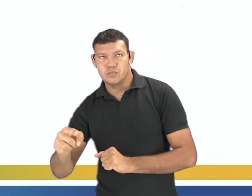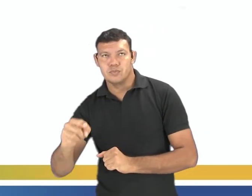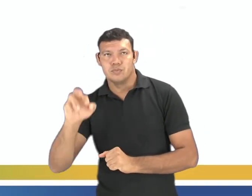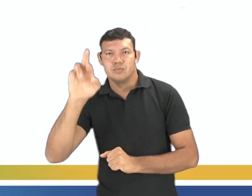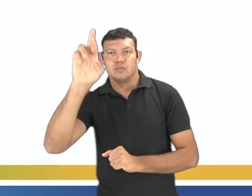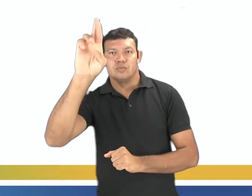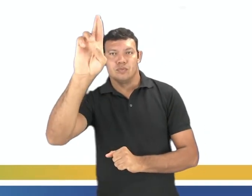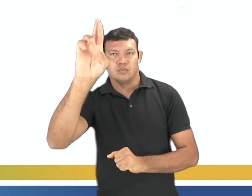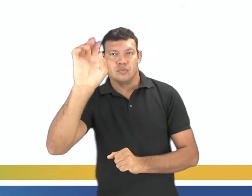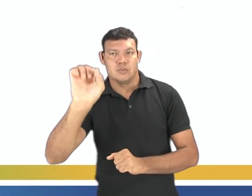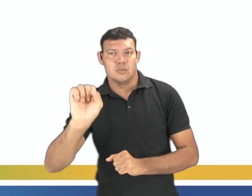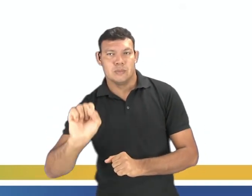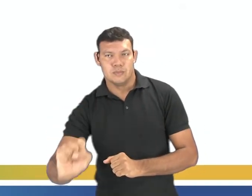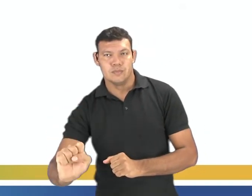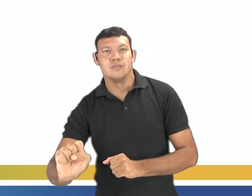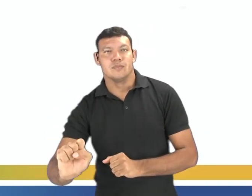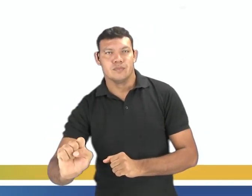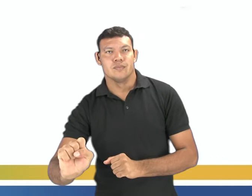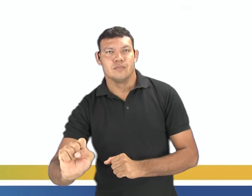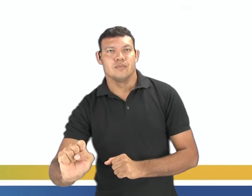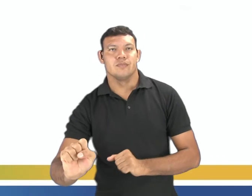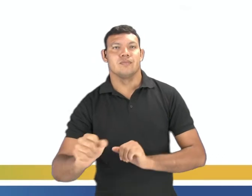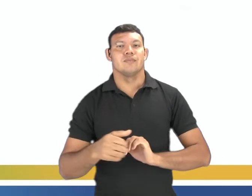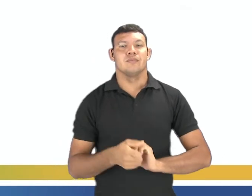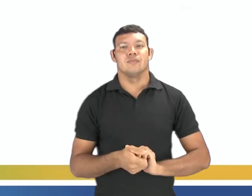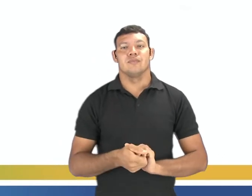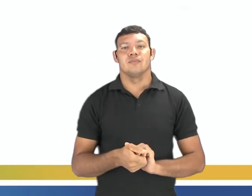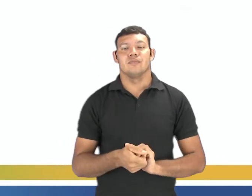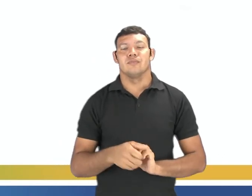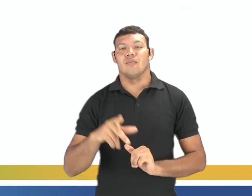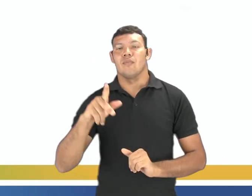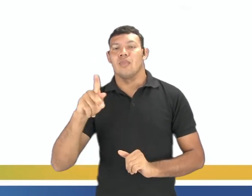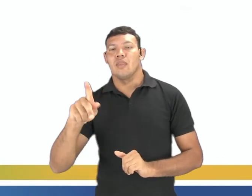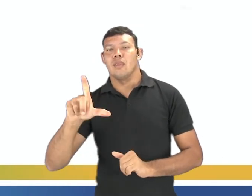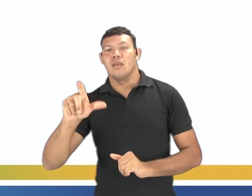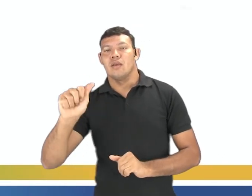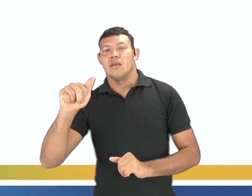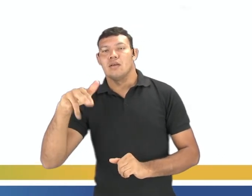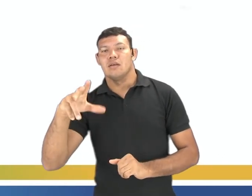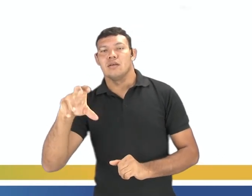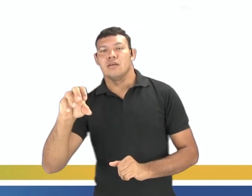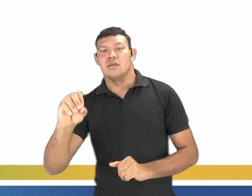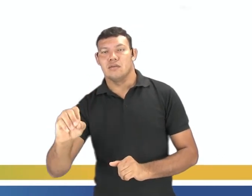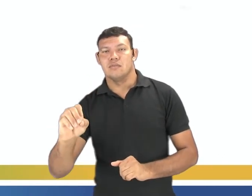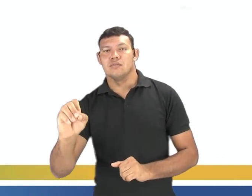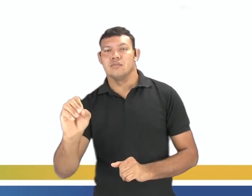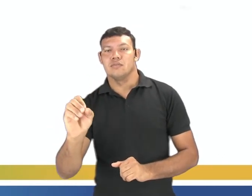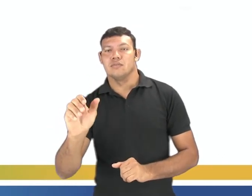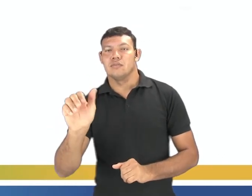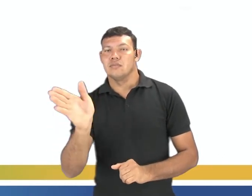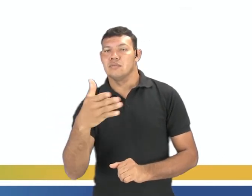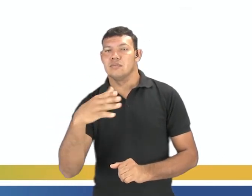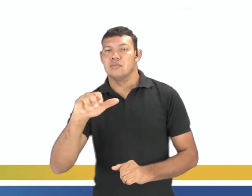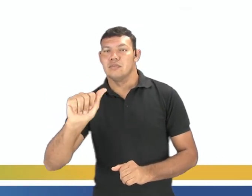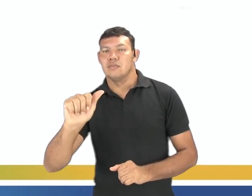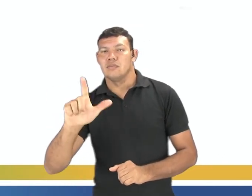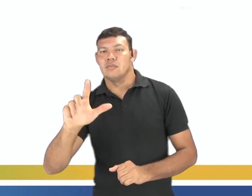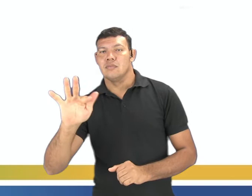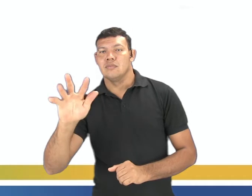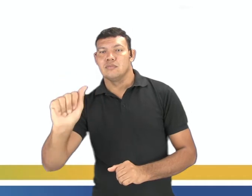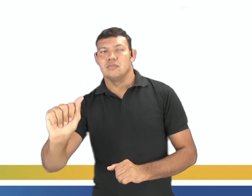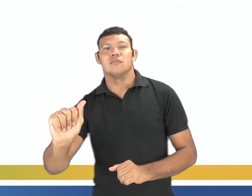mesmo caso das concorrentes onde nós temos a reta r e reta s com infecção no ponto p